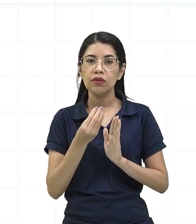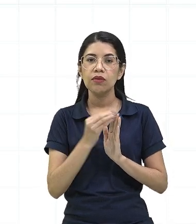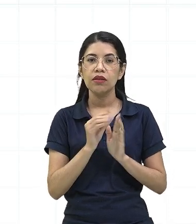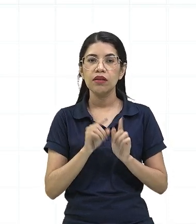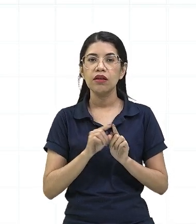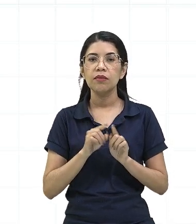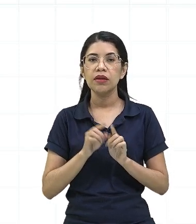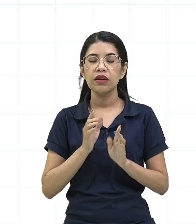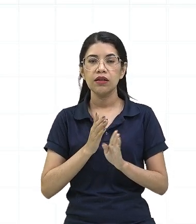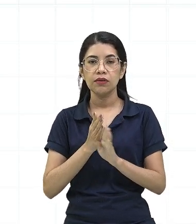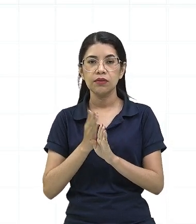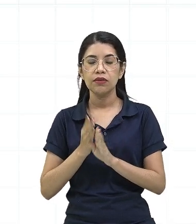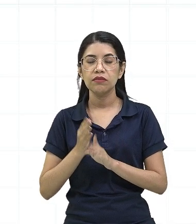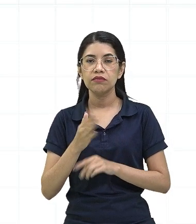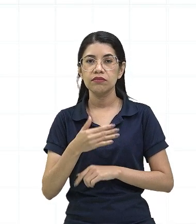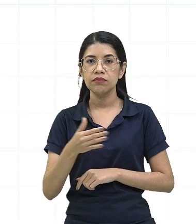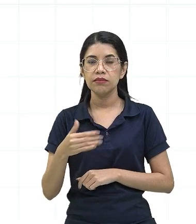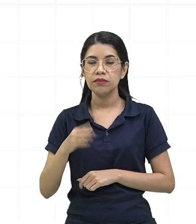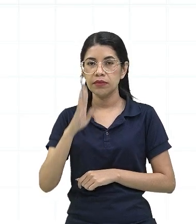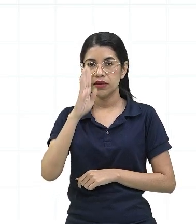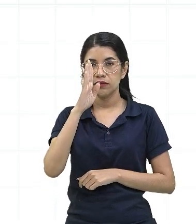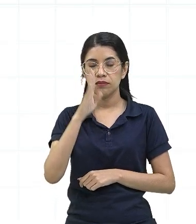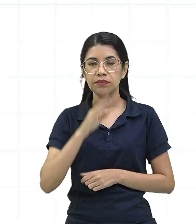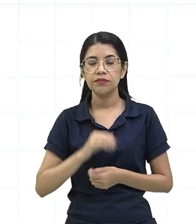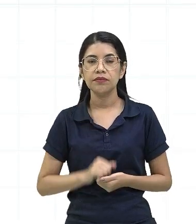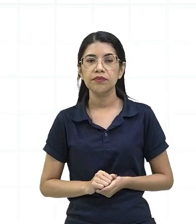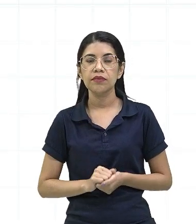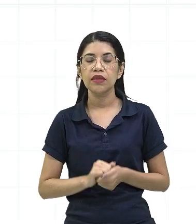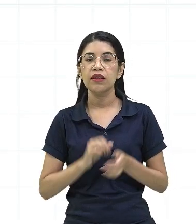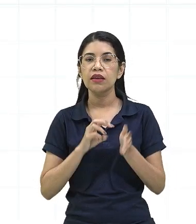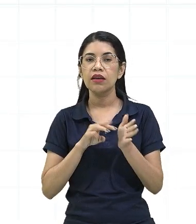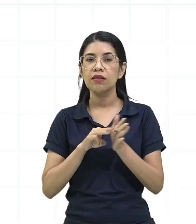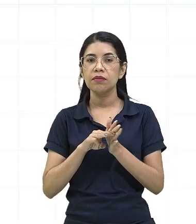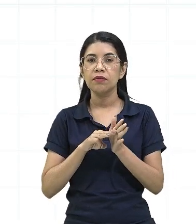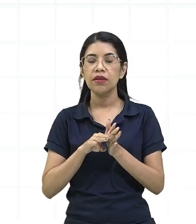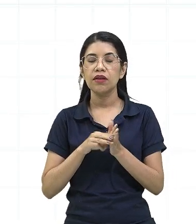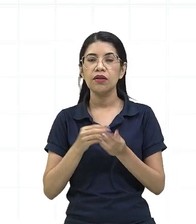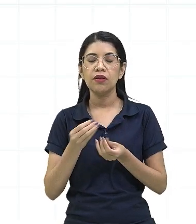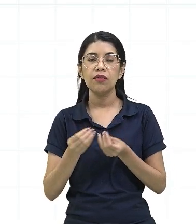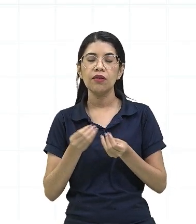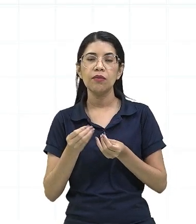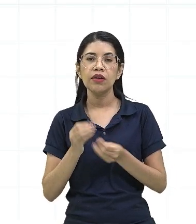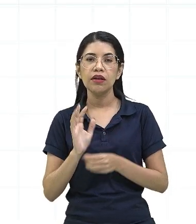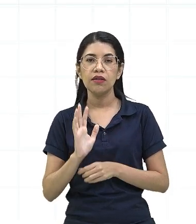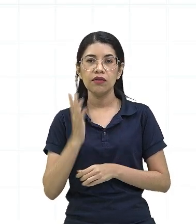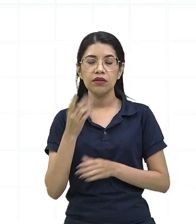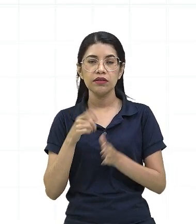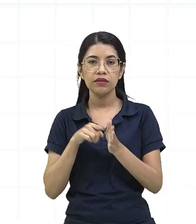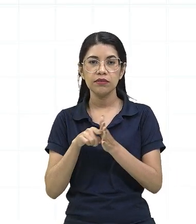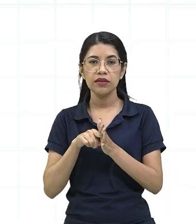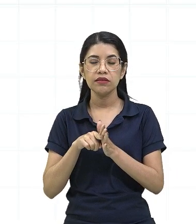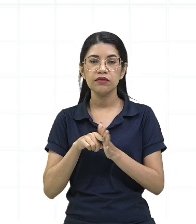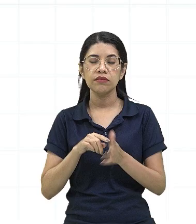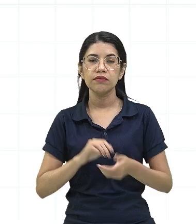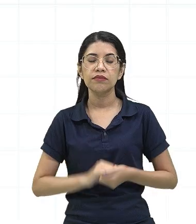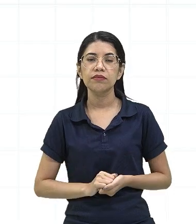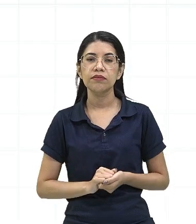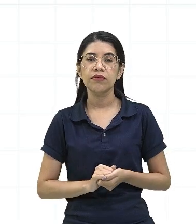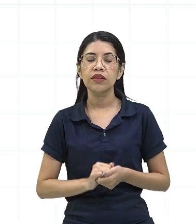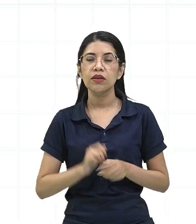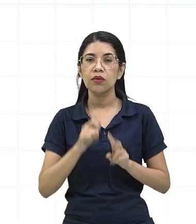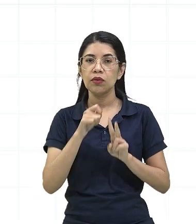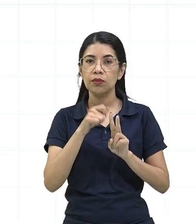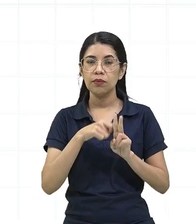mais pescados pelos moradores. E a metodologia, a maneira que eles vão fazer. Ó, a pesquisa foi realizada nos meses de